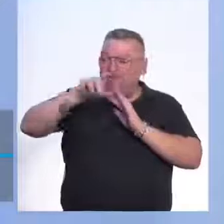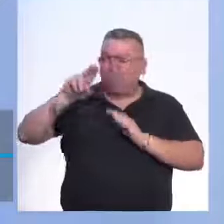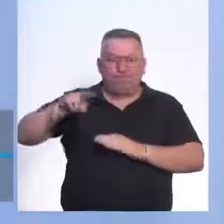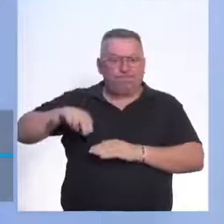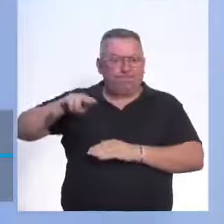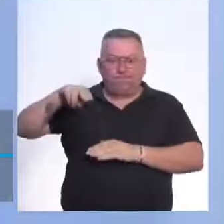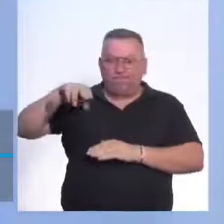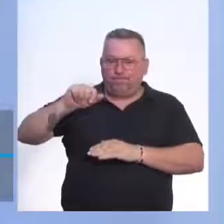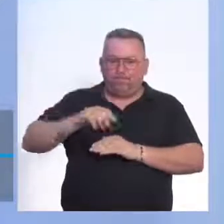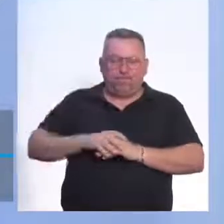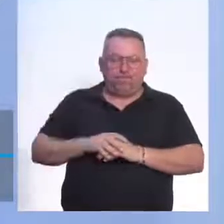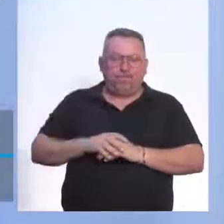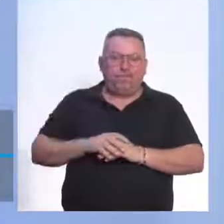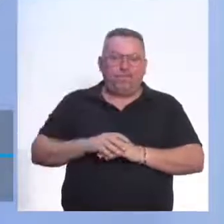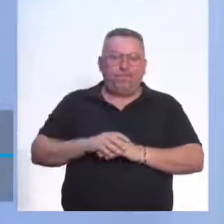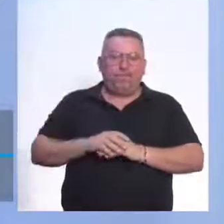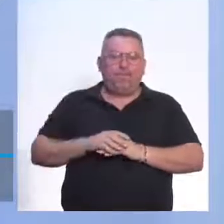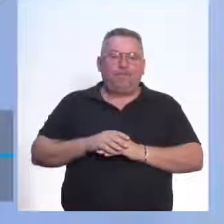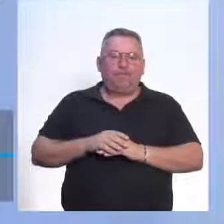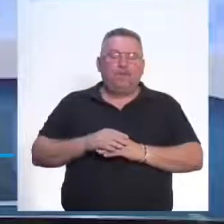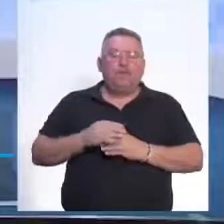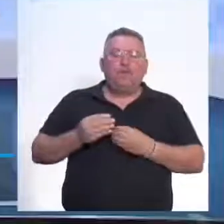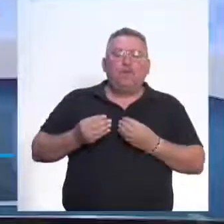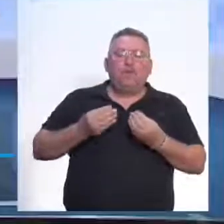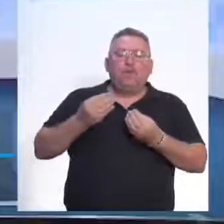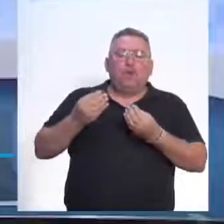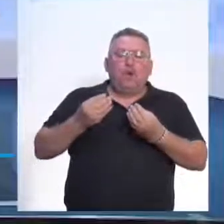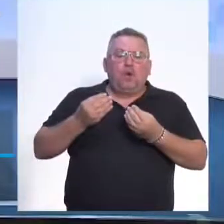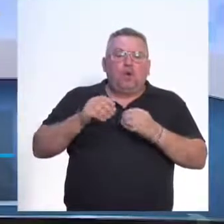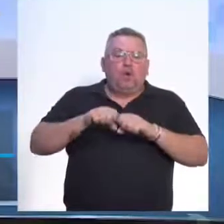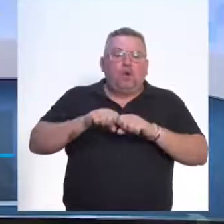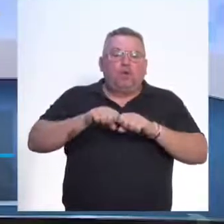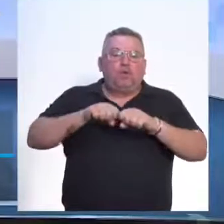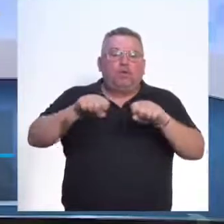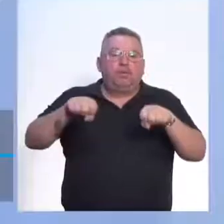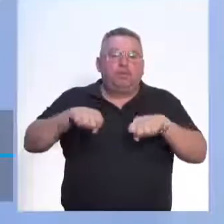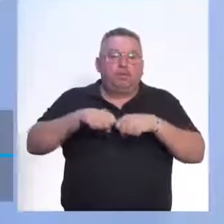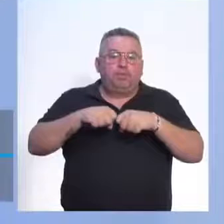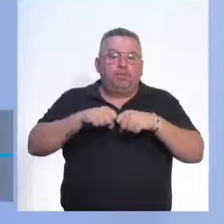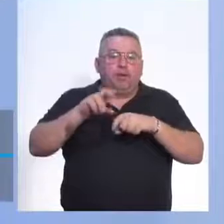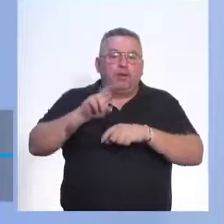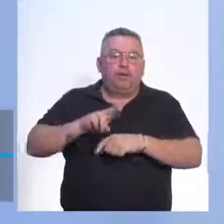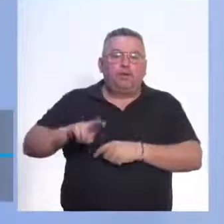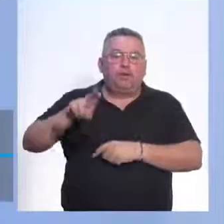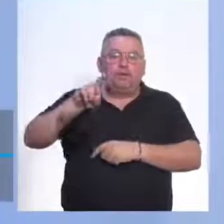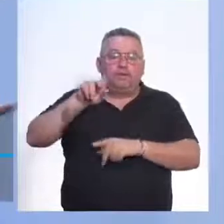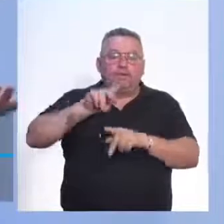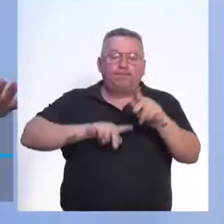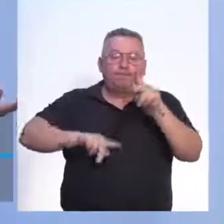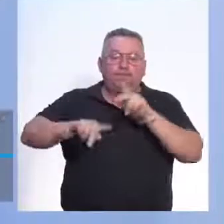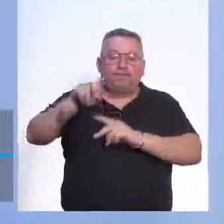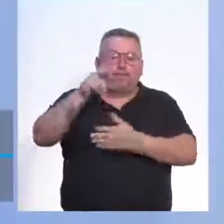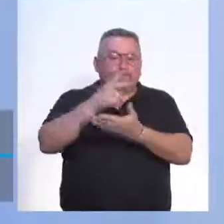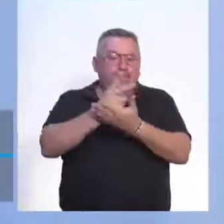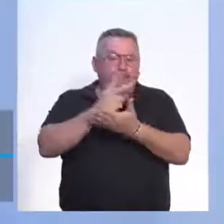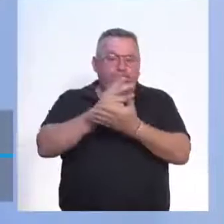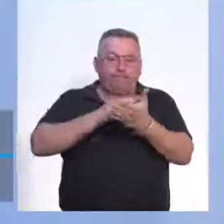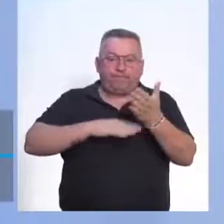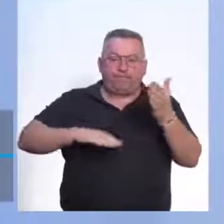posição. Ah, tá. E como que sistema que eles utilizavam para fazer com que a população continuasse toda